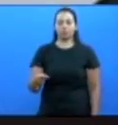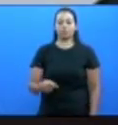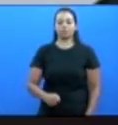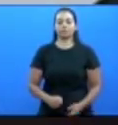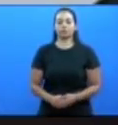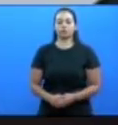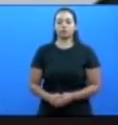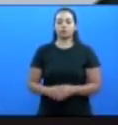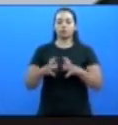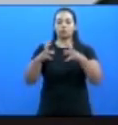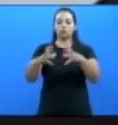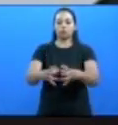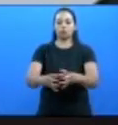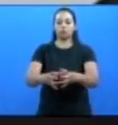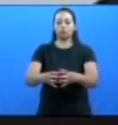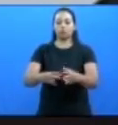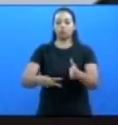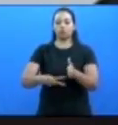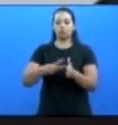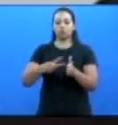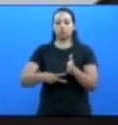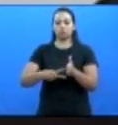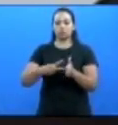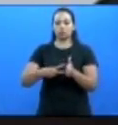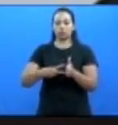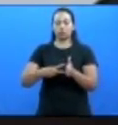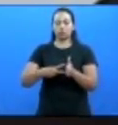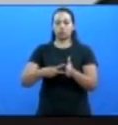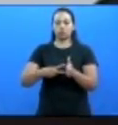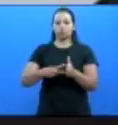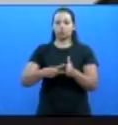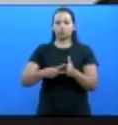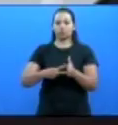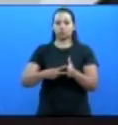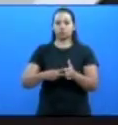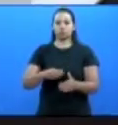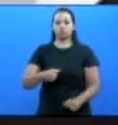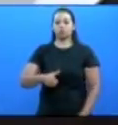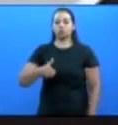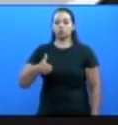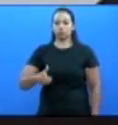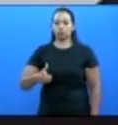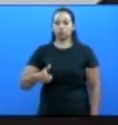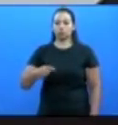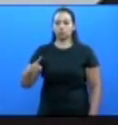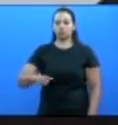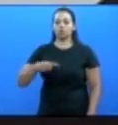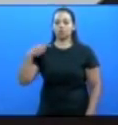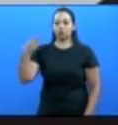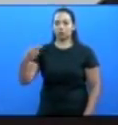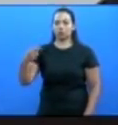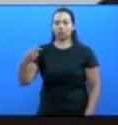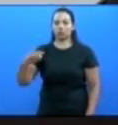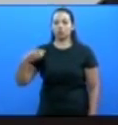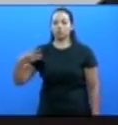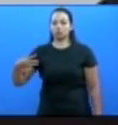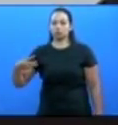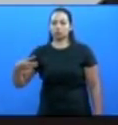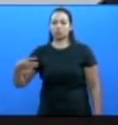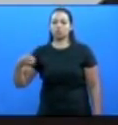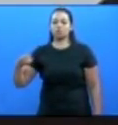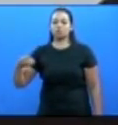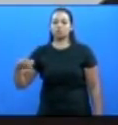2, emendas do número 1 a 300. Primeiro, se há algum pedido de destaque.